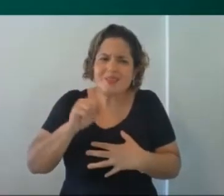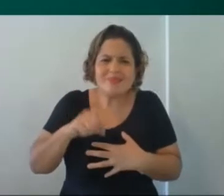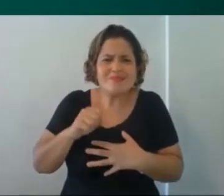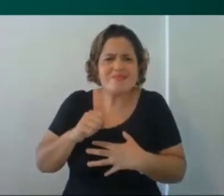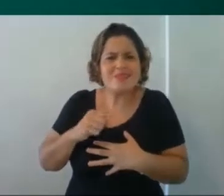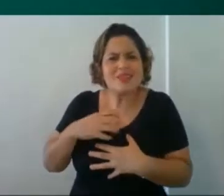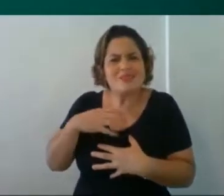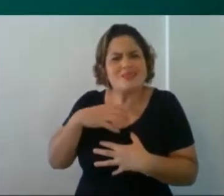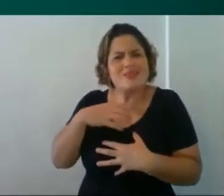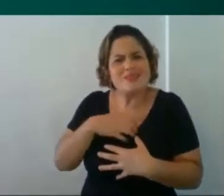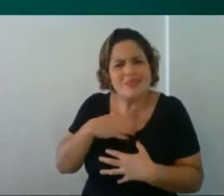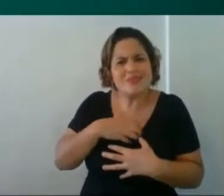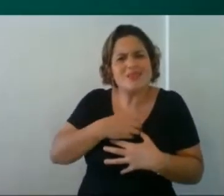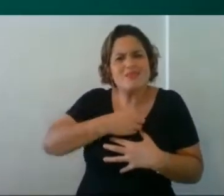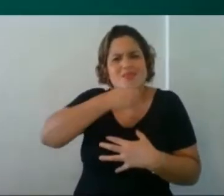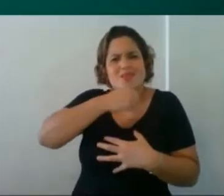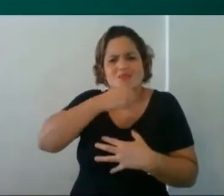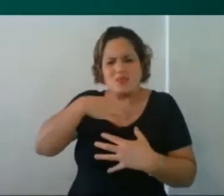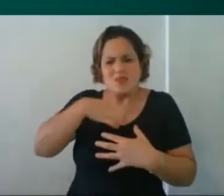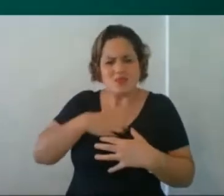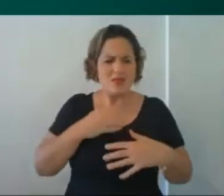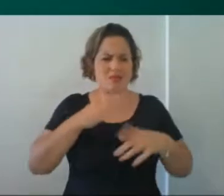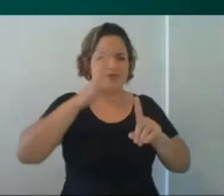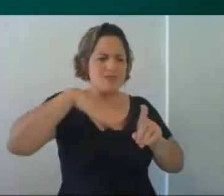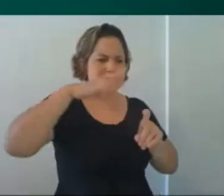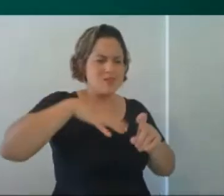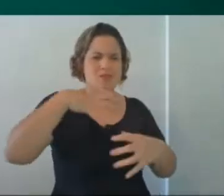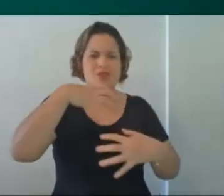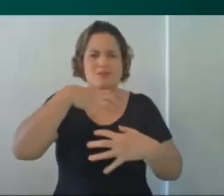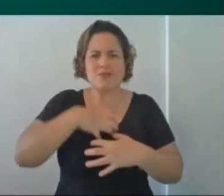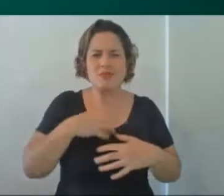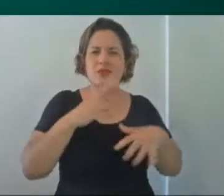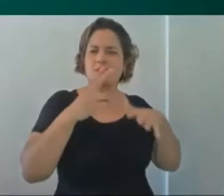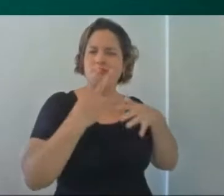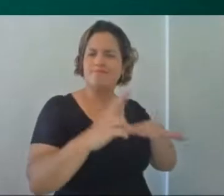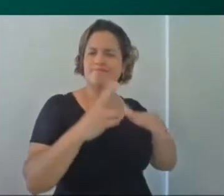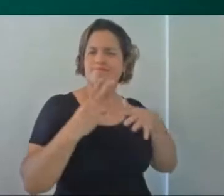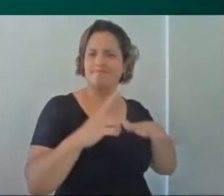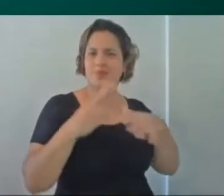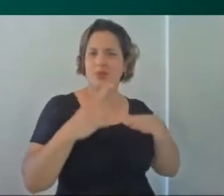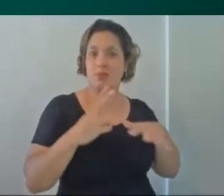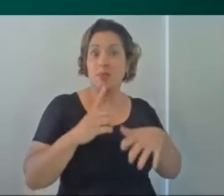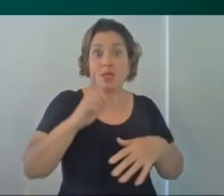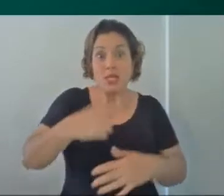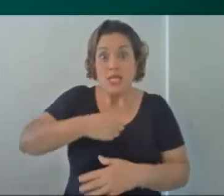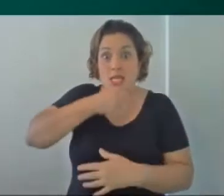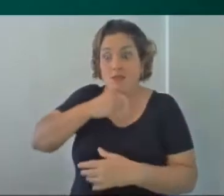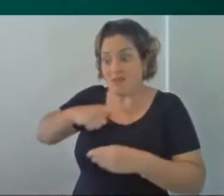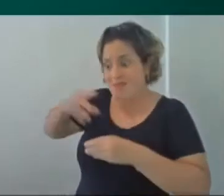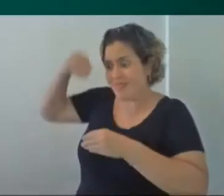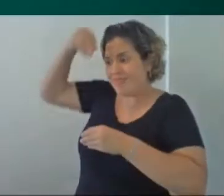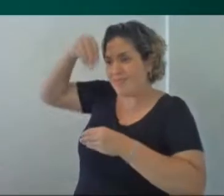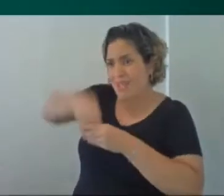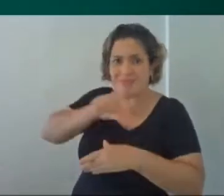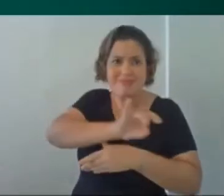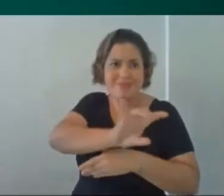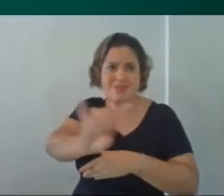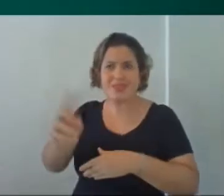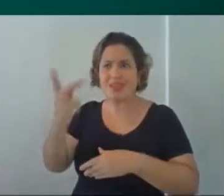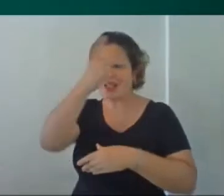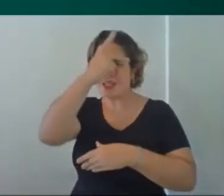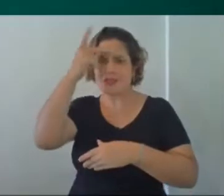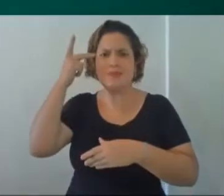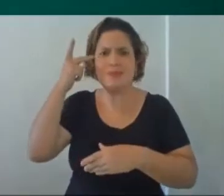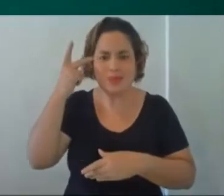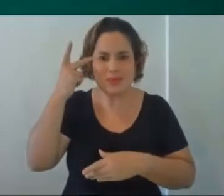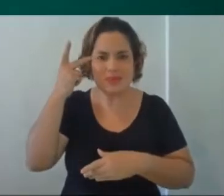persona, né? Persona mitológica Macunaíma, e que é um avô, é uma ancestralidade, é um acontecimento presente na